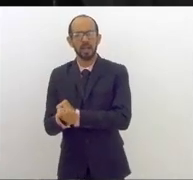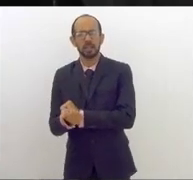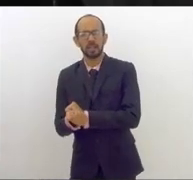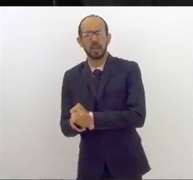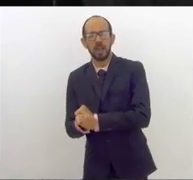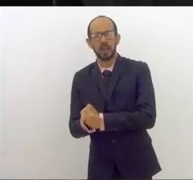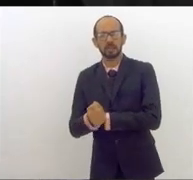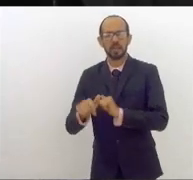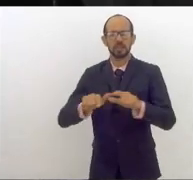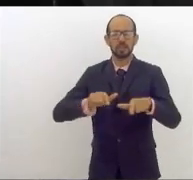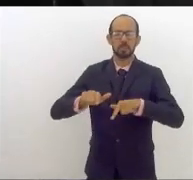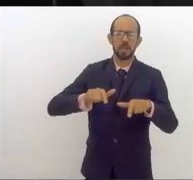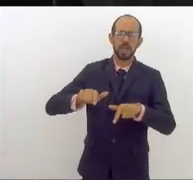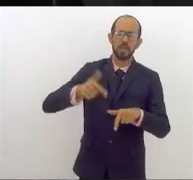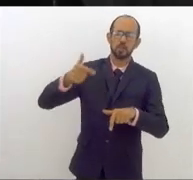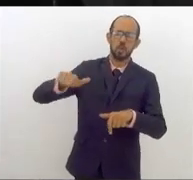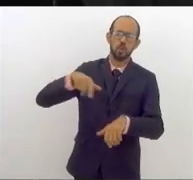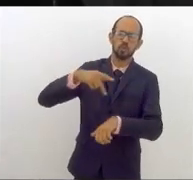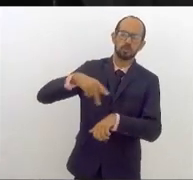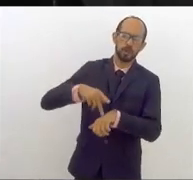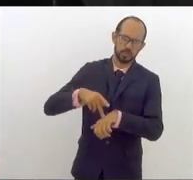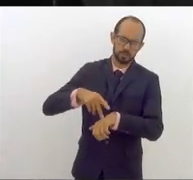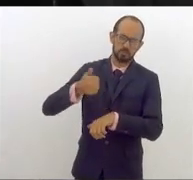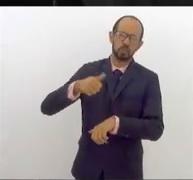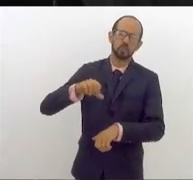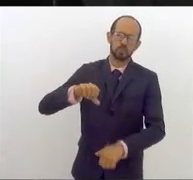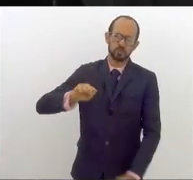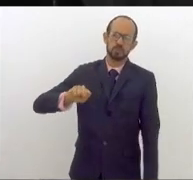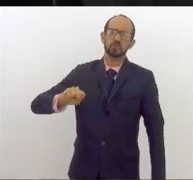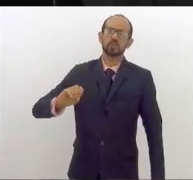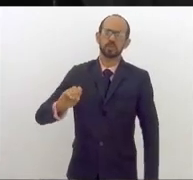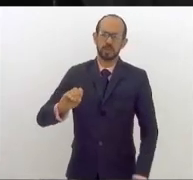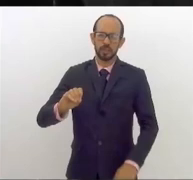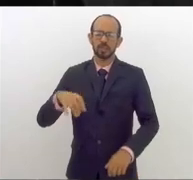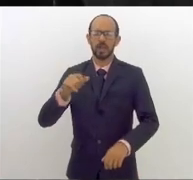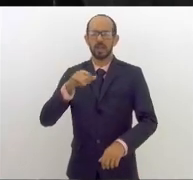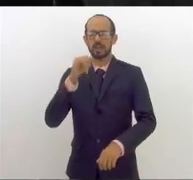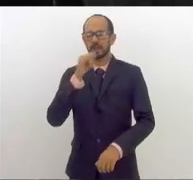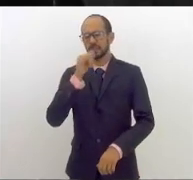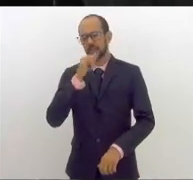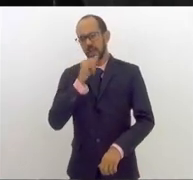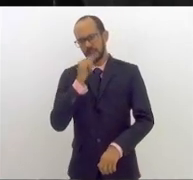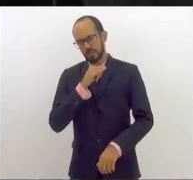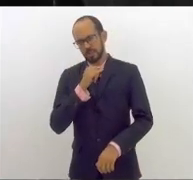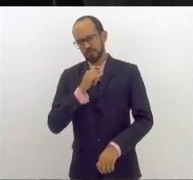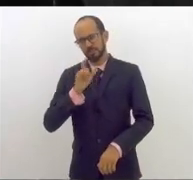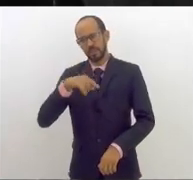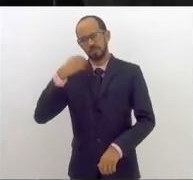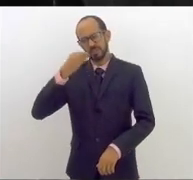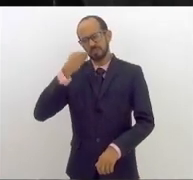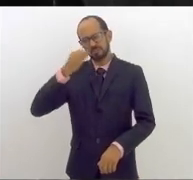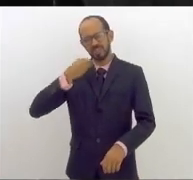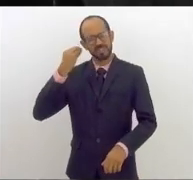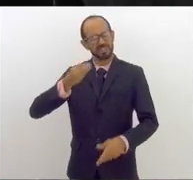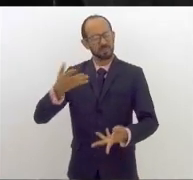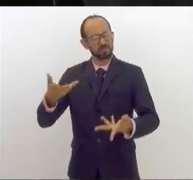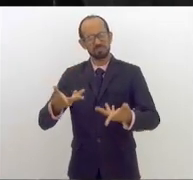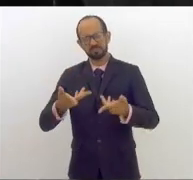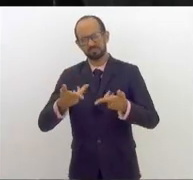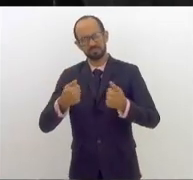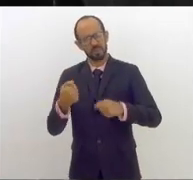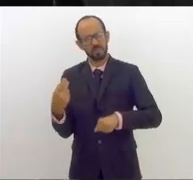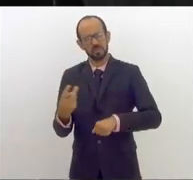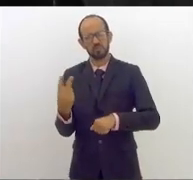no exterior em 1980 atuou em Modena na Itália portanto é uma trajetória muito valorosa e